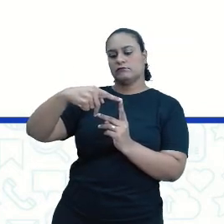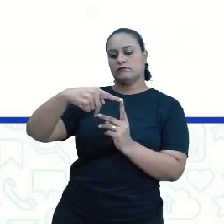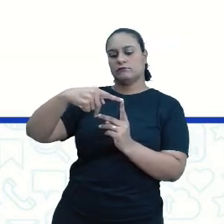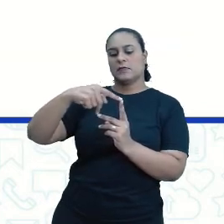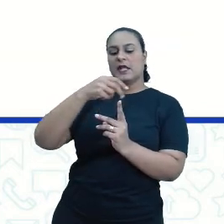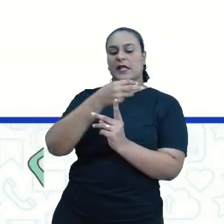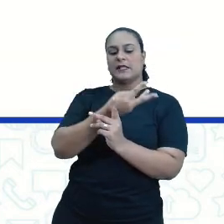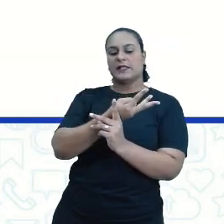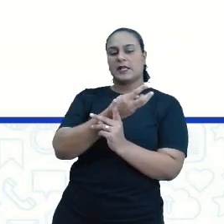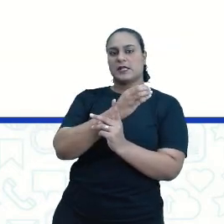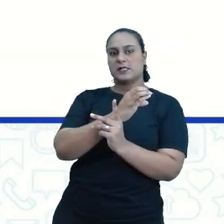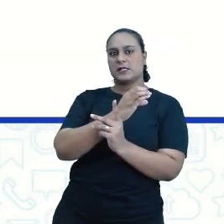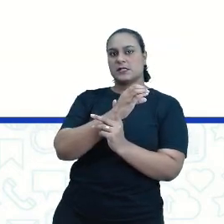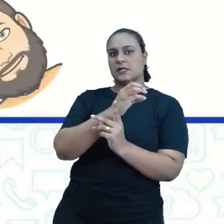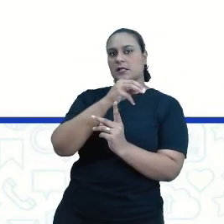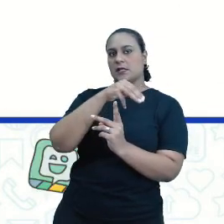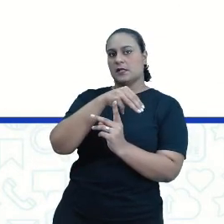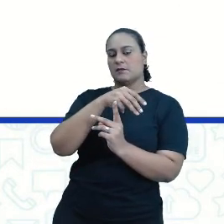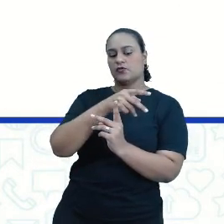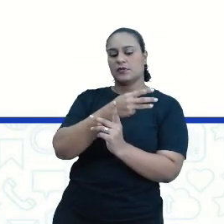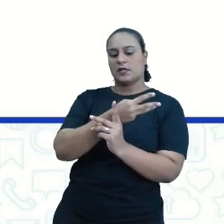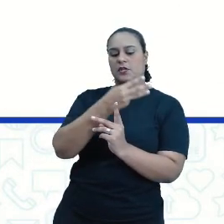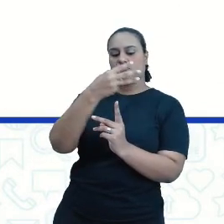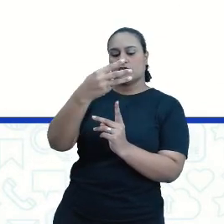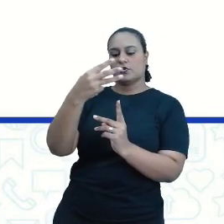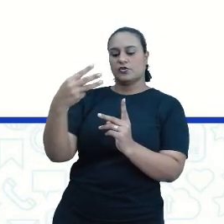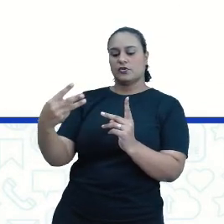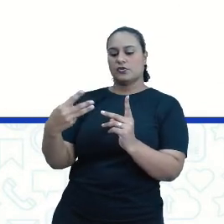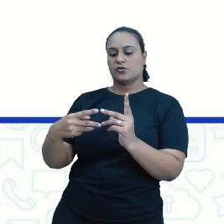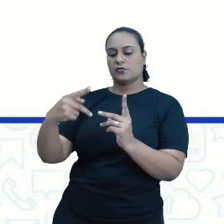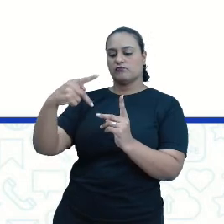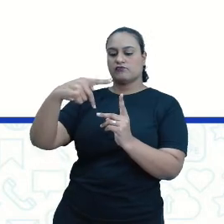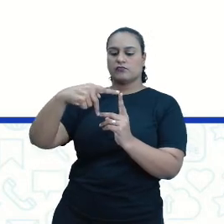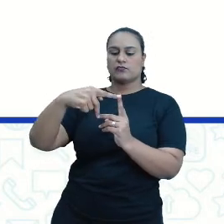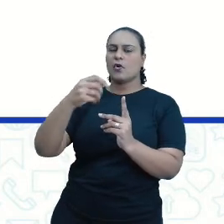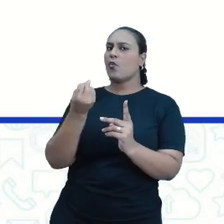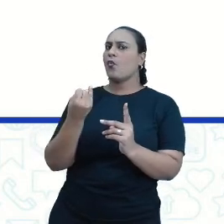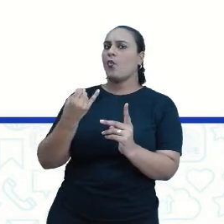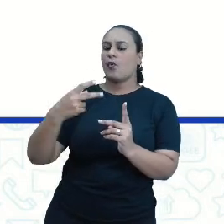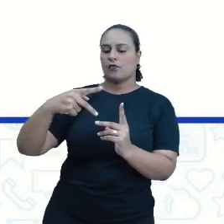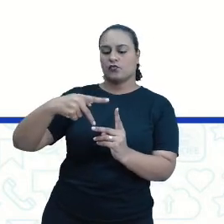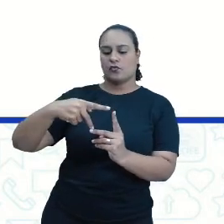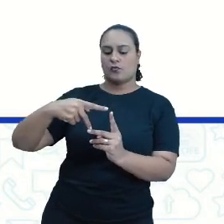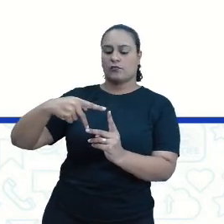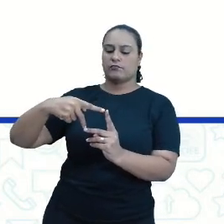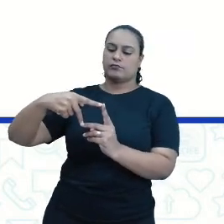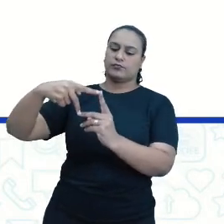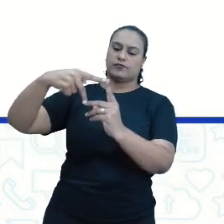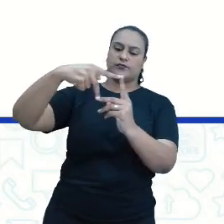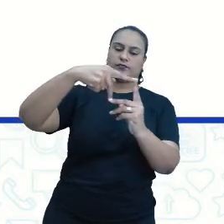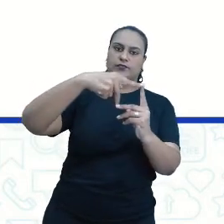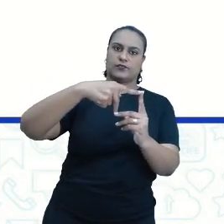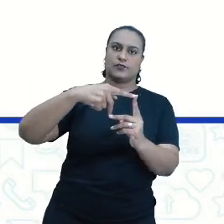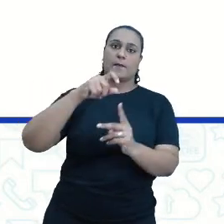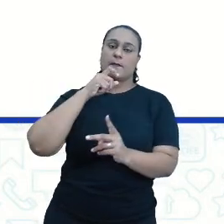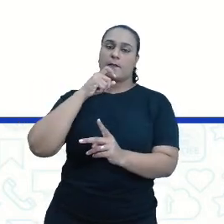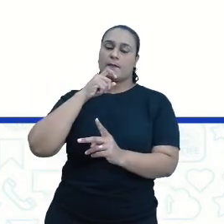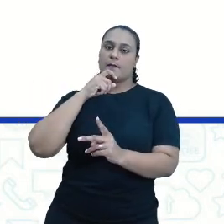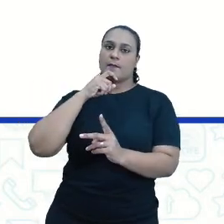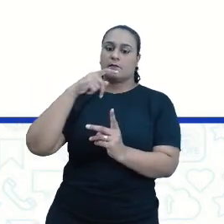suas dimensões. A pergunta seria, quantos cubinhos de gelo cabem